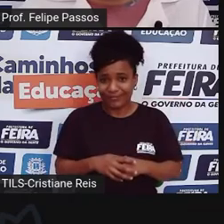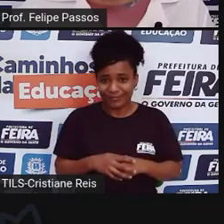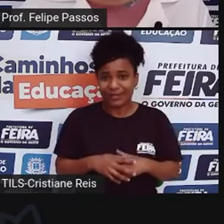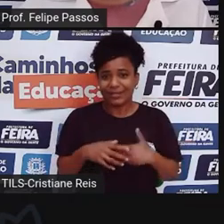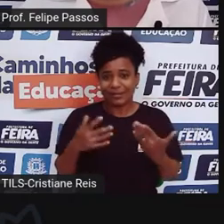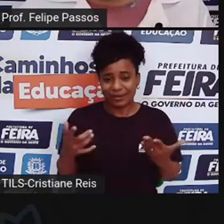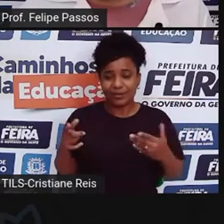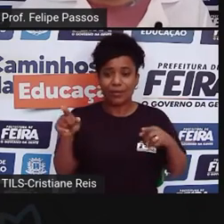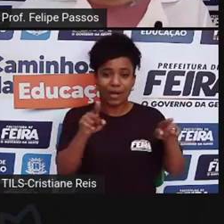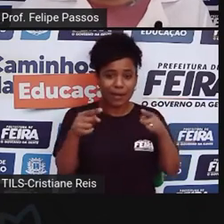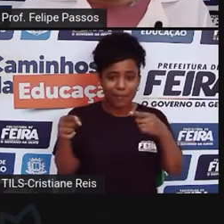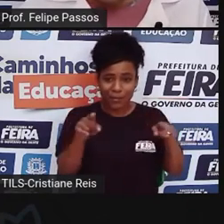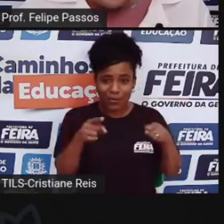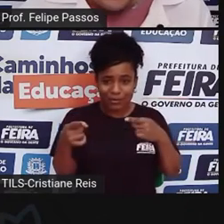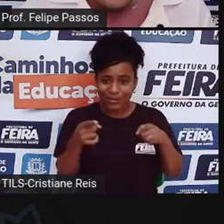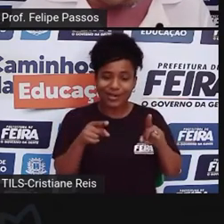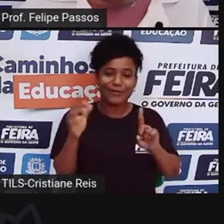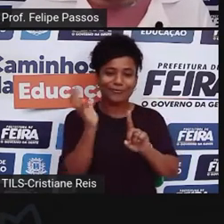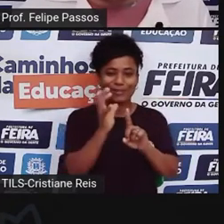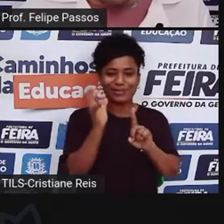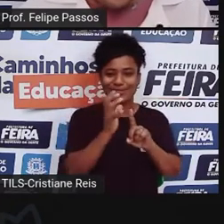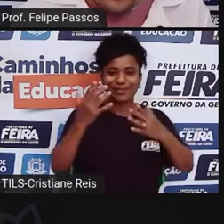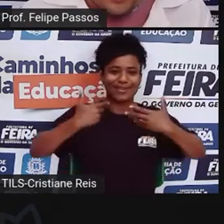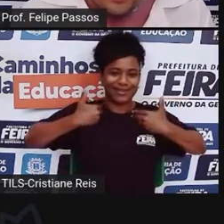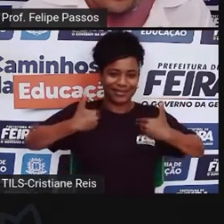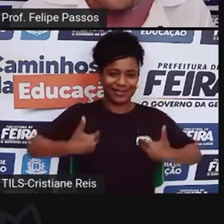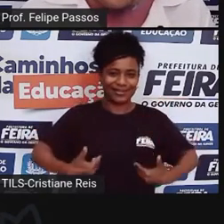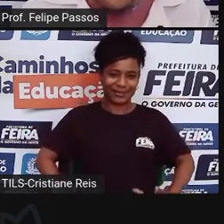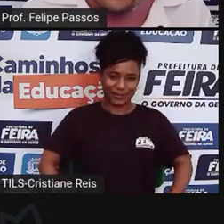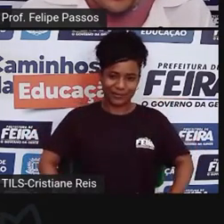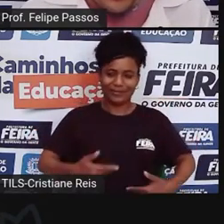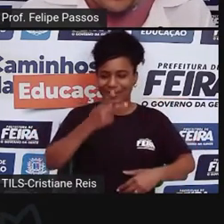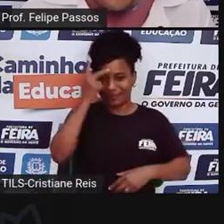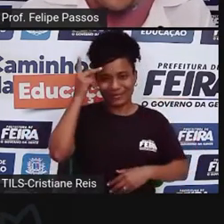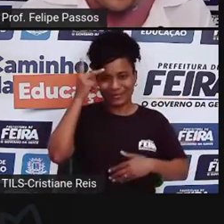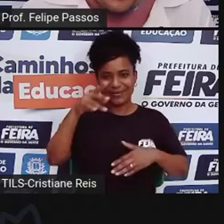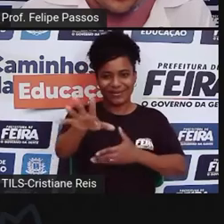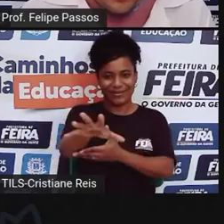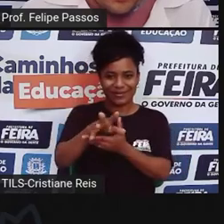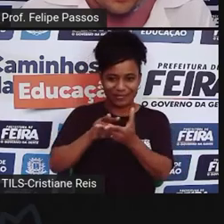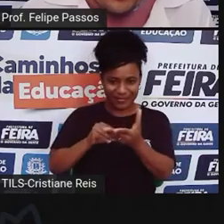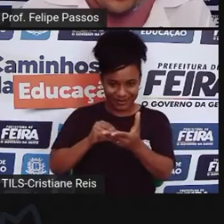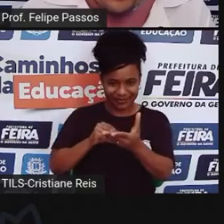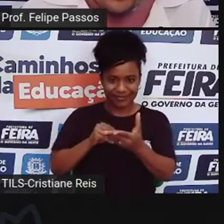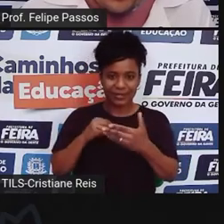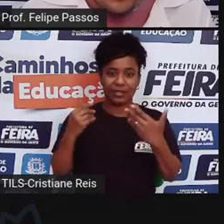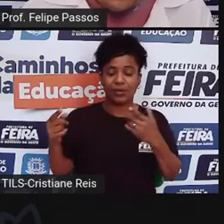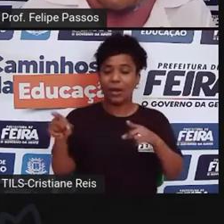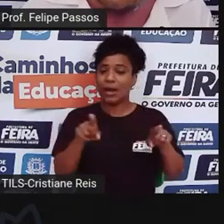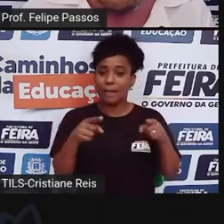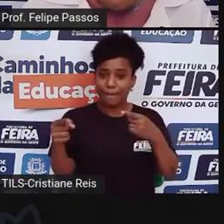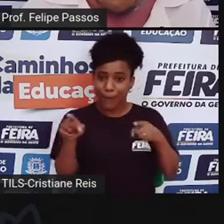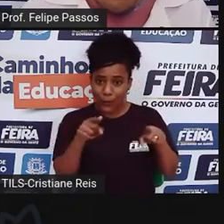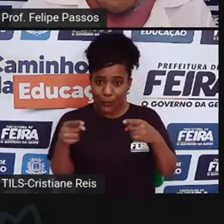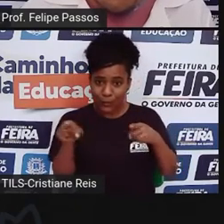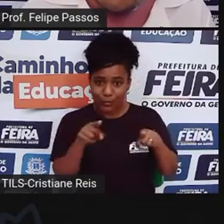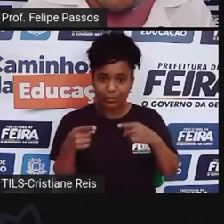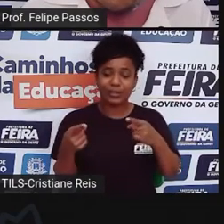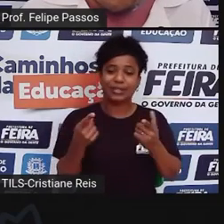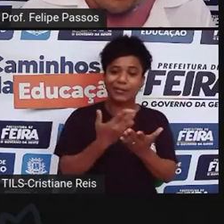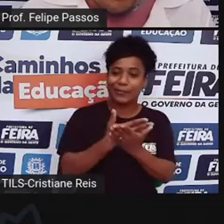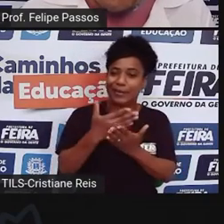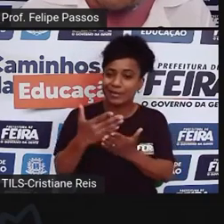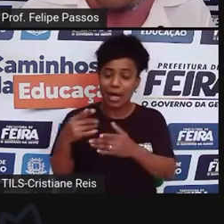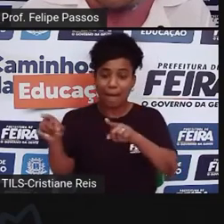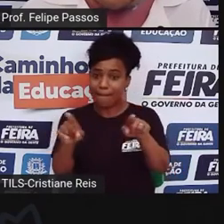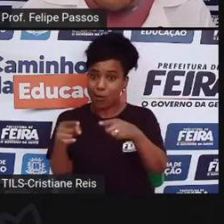sempre influenciando, né? Então, aí é outra questão que entrou a música como consumo. Que aí começa a ditar a moda,